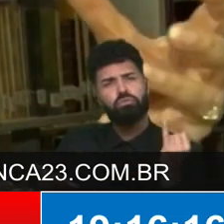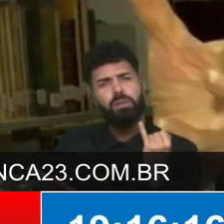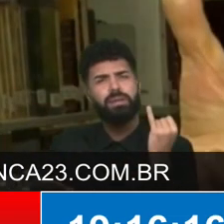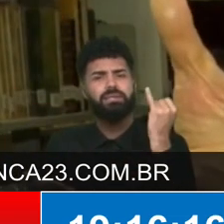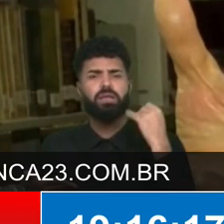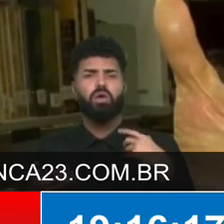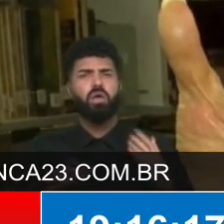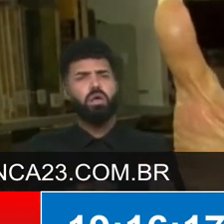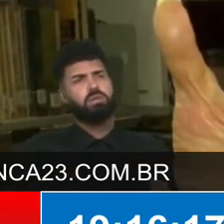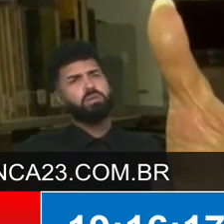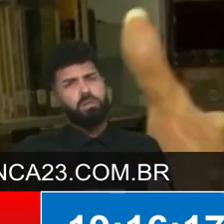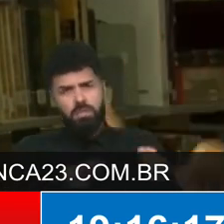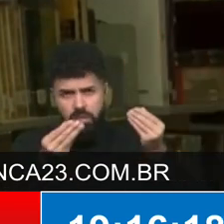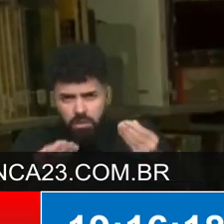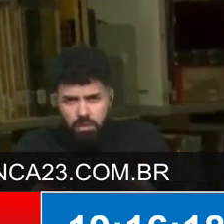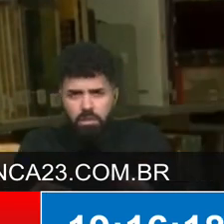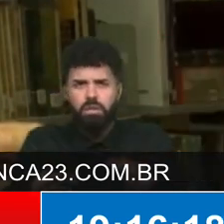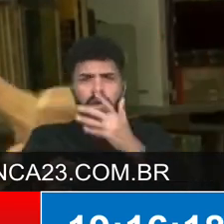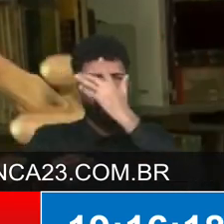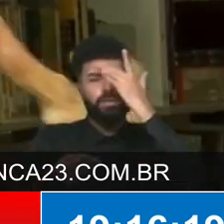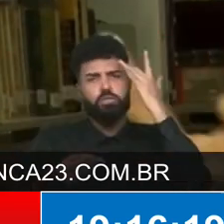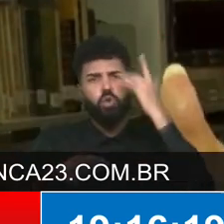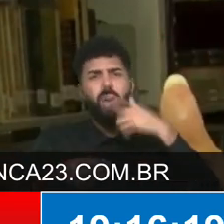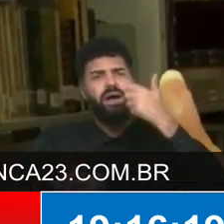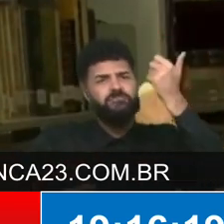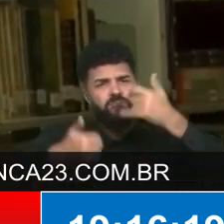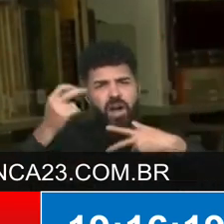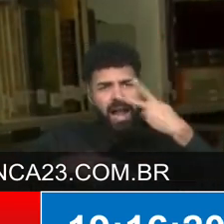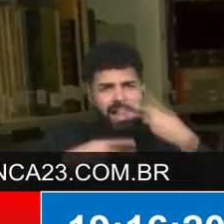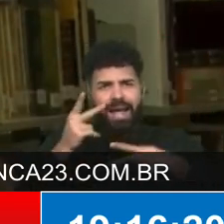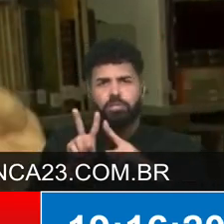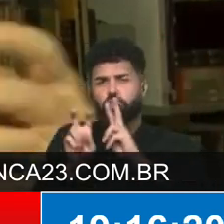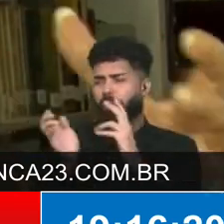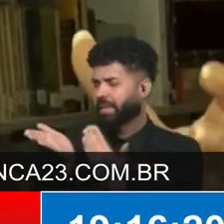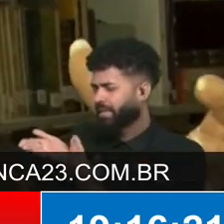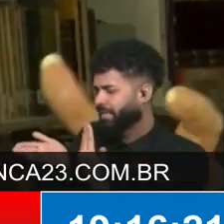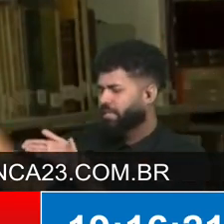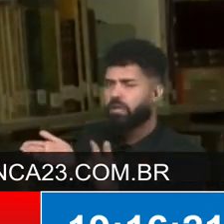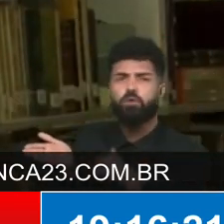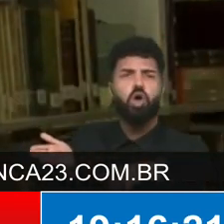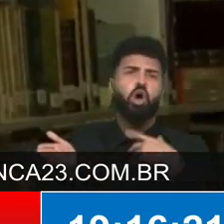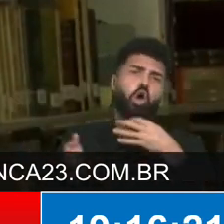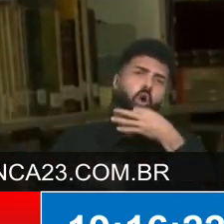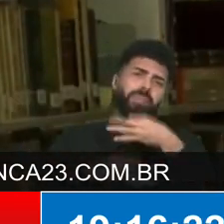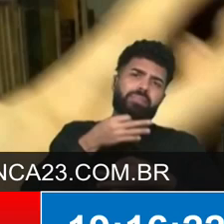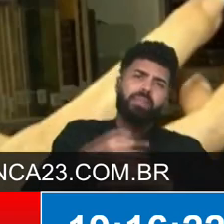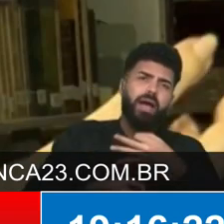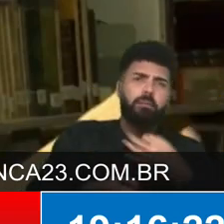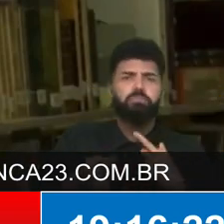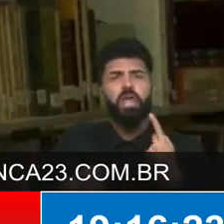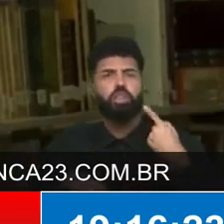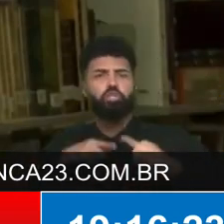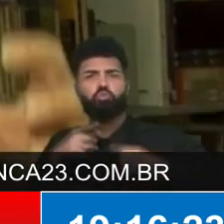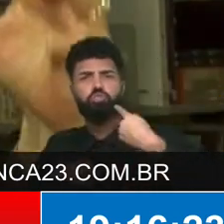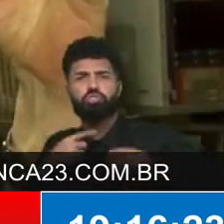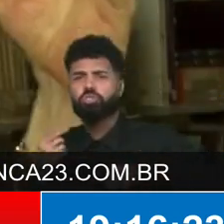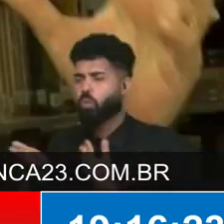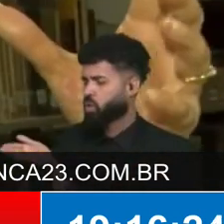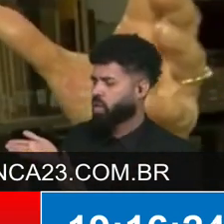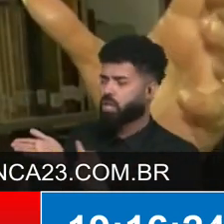o livro para a pessoa, falar do livro, comentar o livro, discutir o livro,